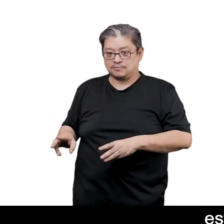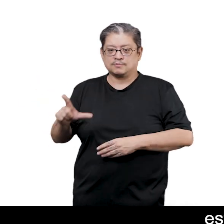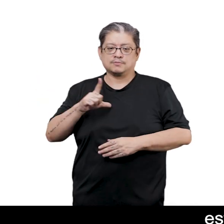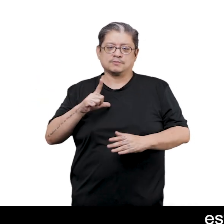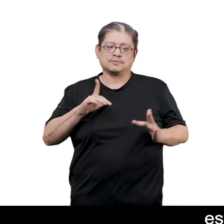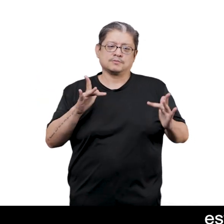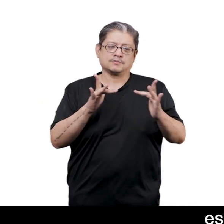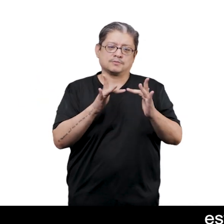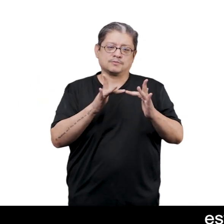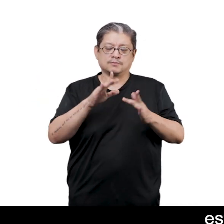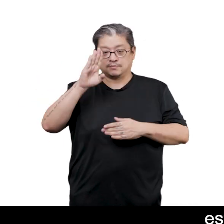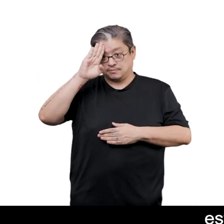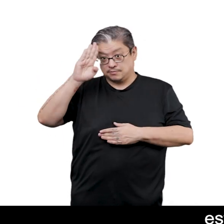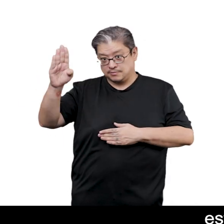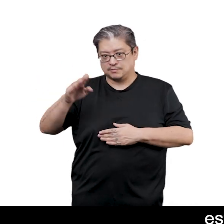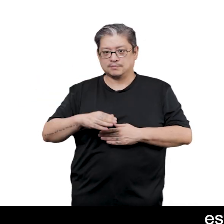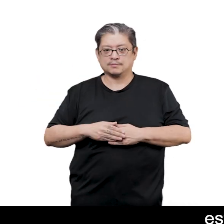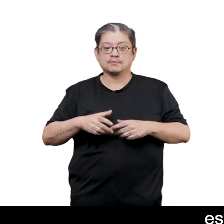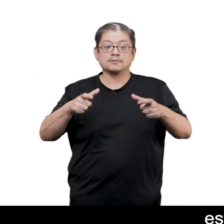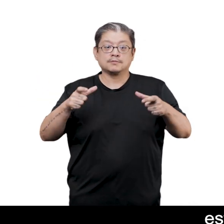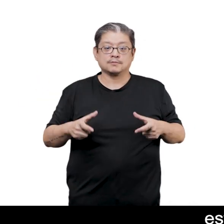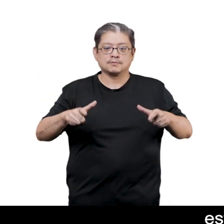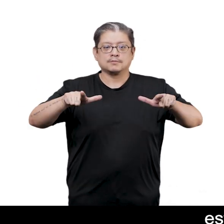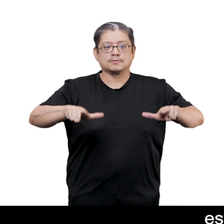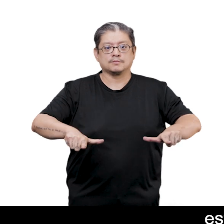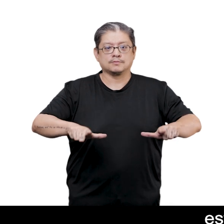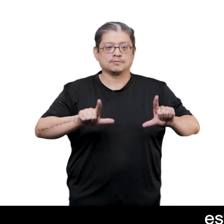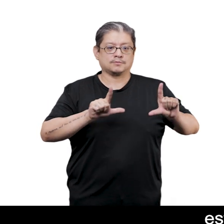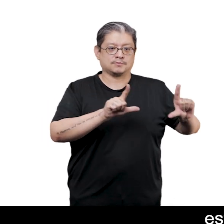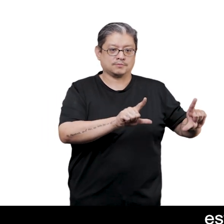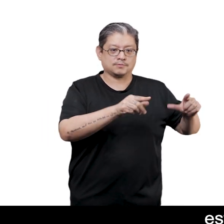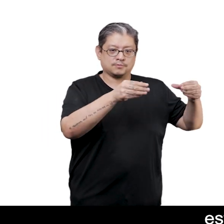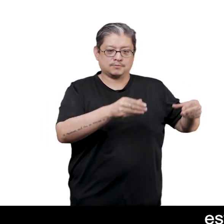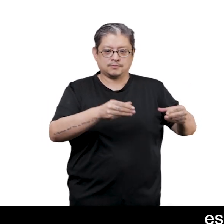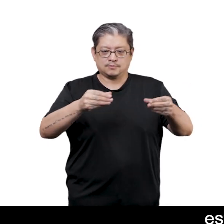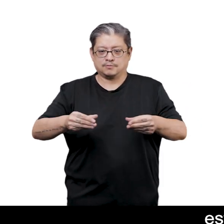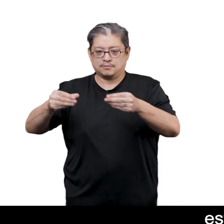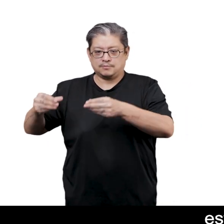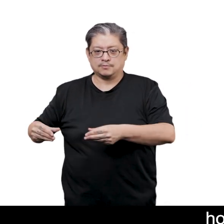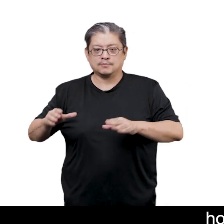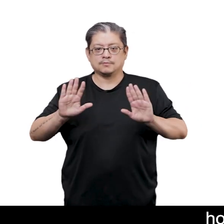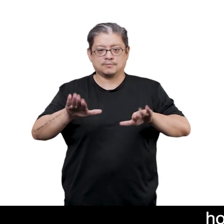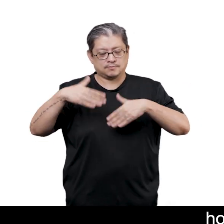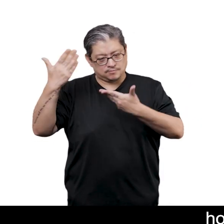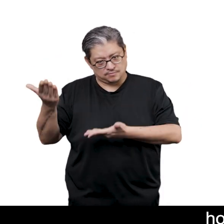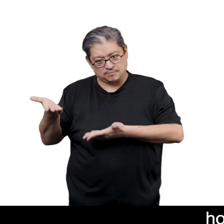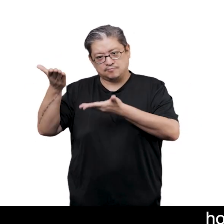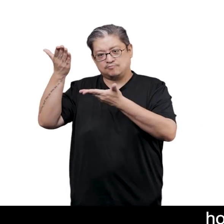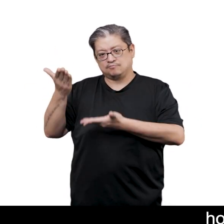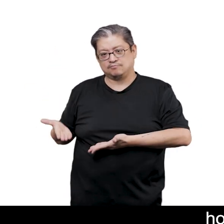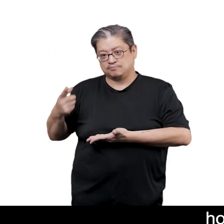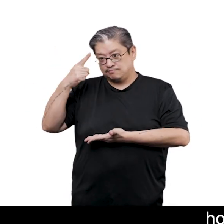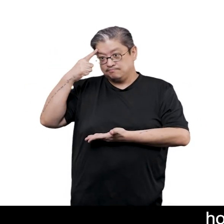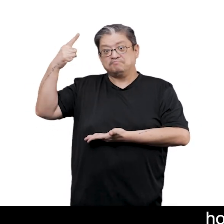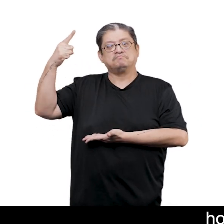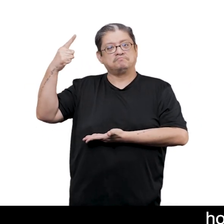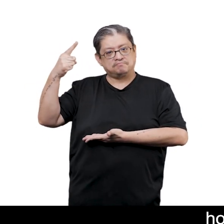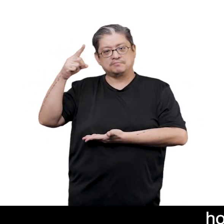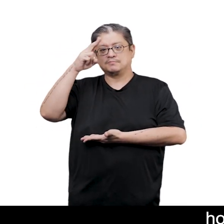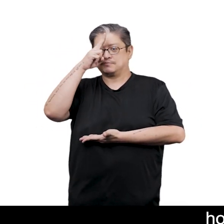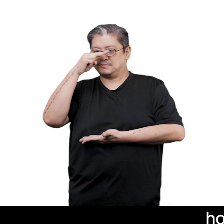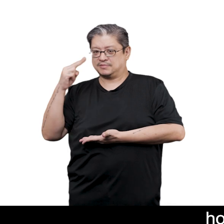museu, estabelece uma relação direta com a Pinacoteca do MASP e seus cavaletes, homenageando quem a